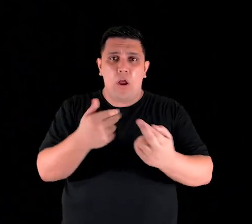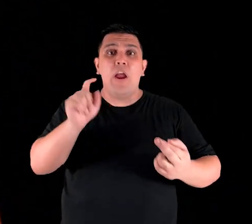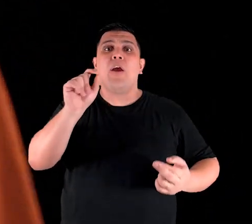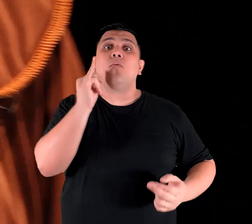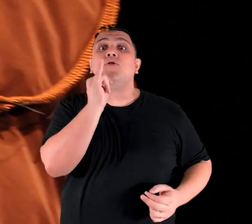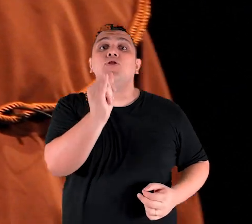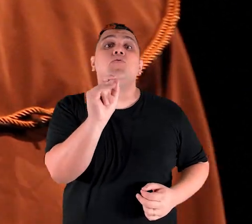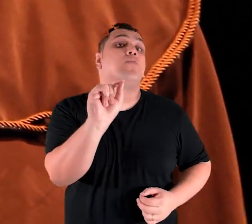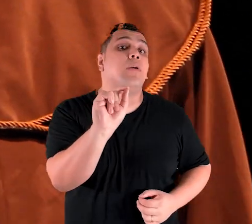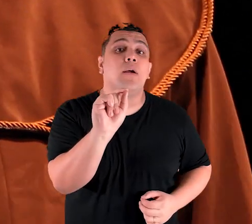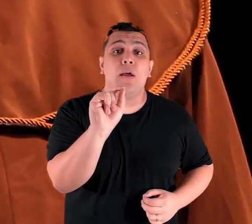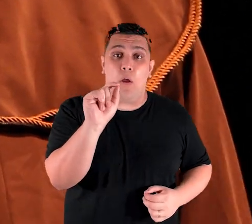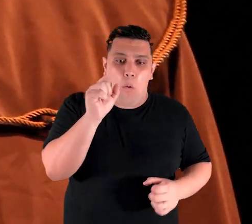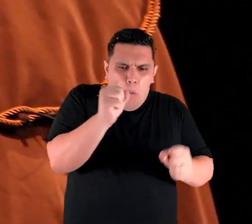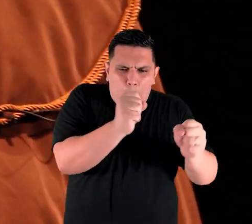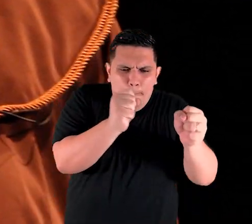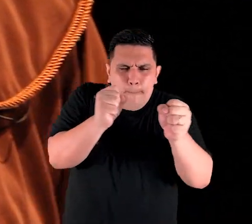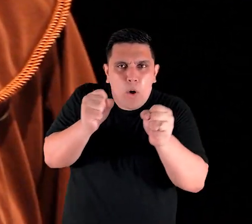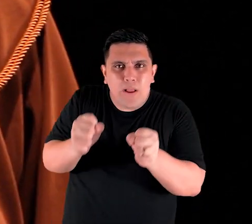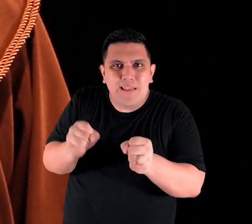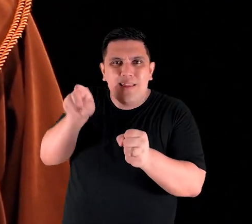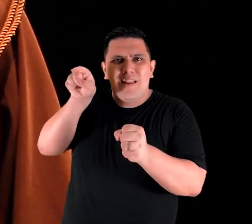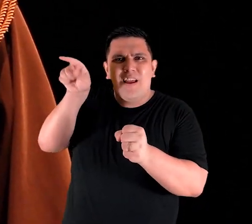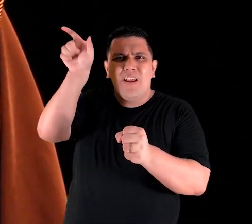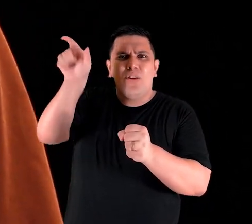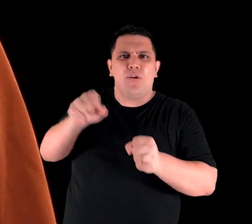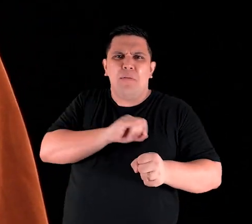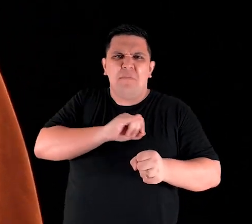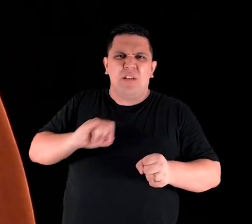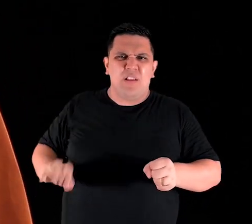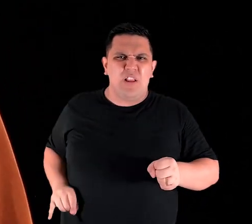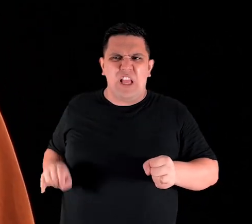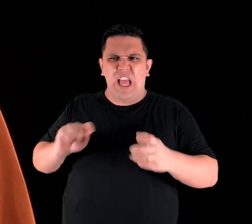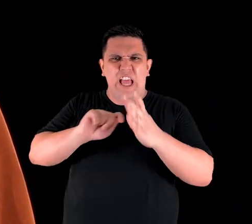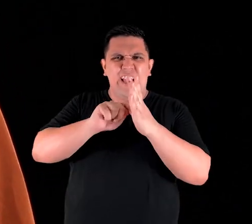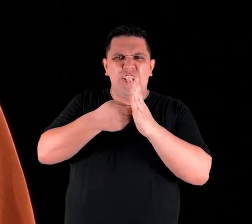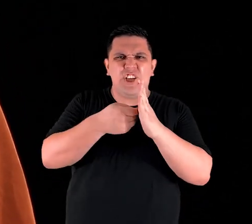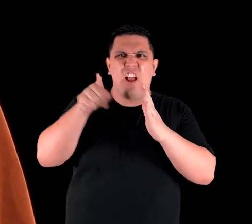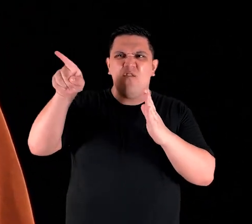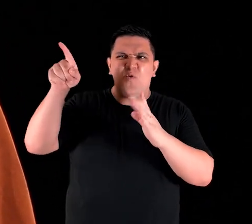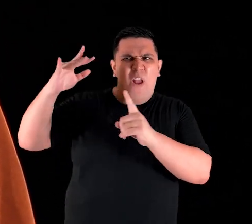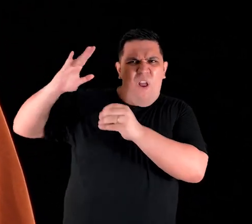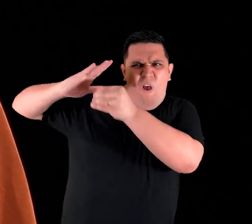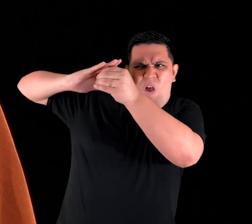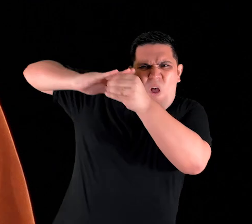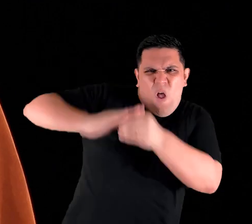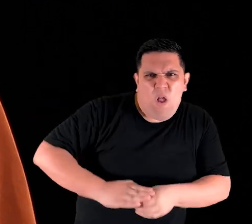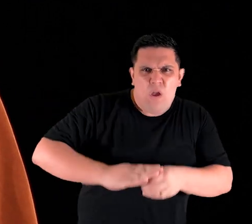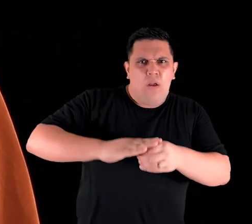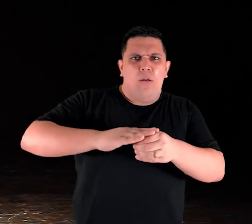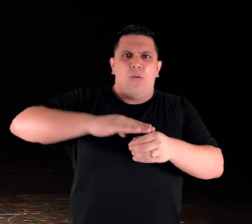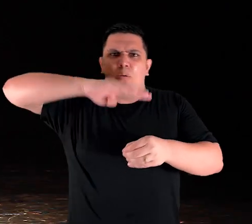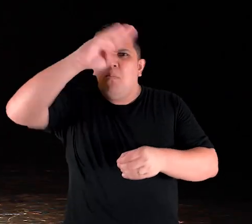o poder moderador do imperador é a chave mestra da opressão da nação brasileira. É o